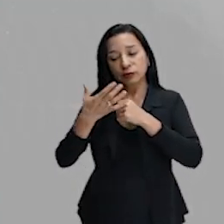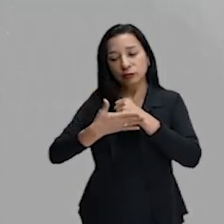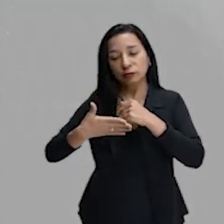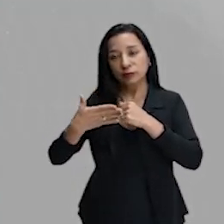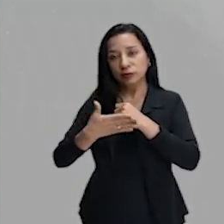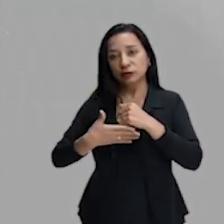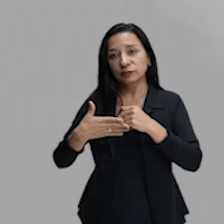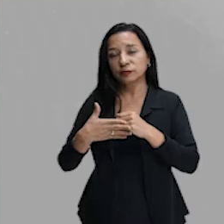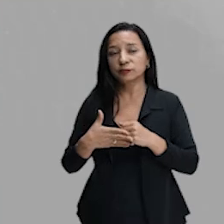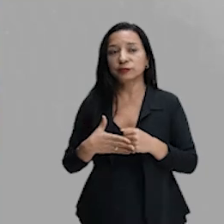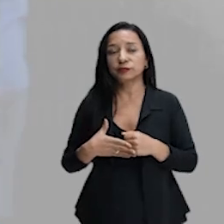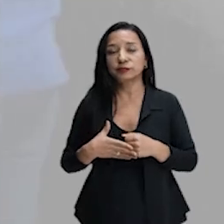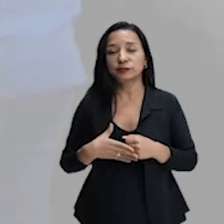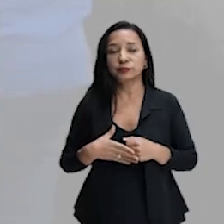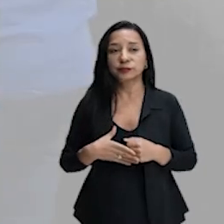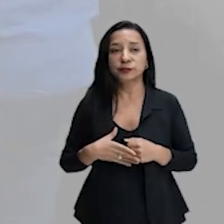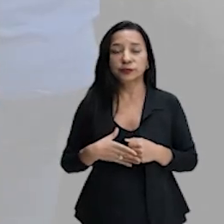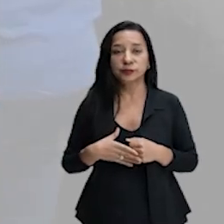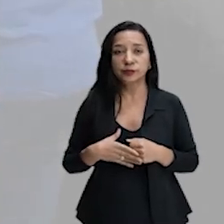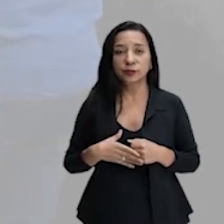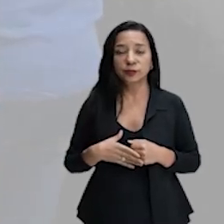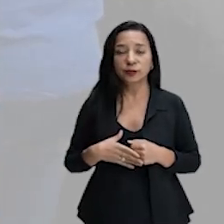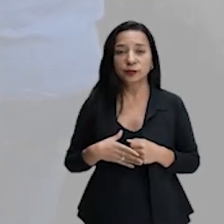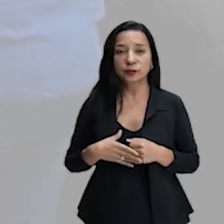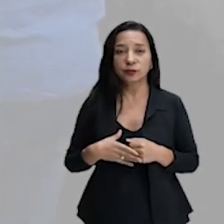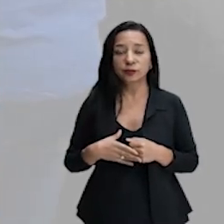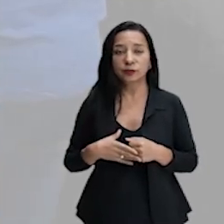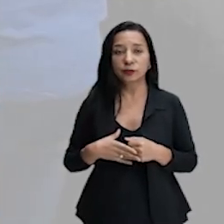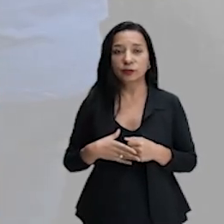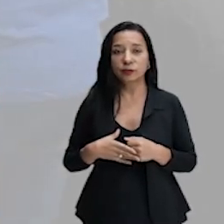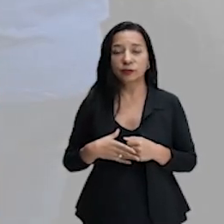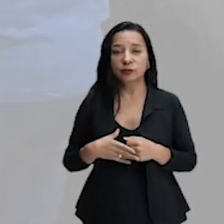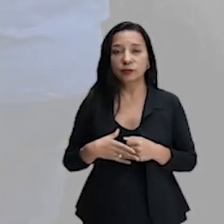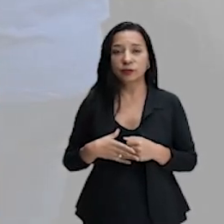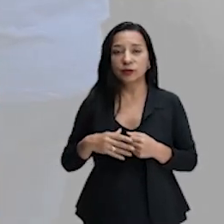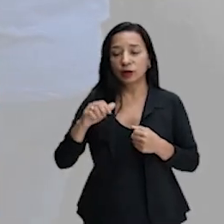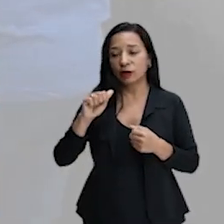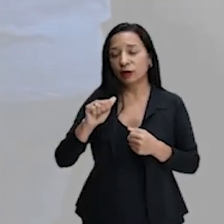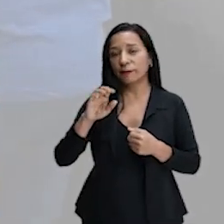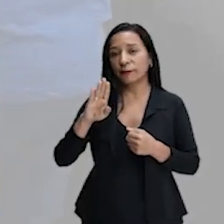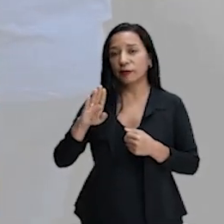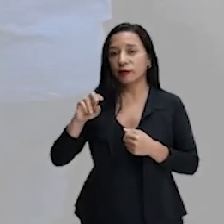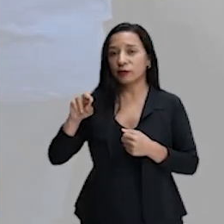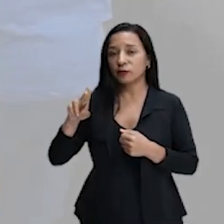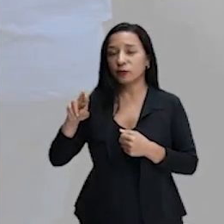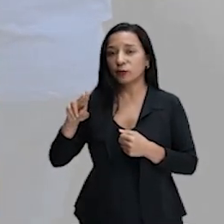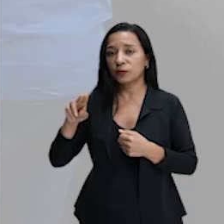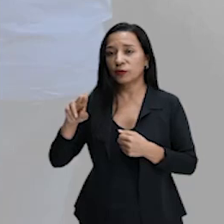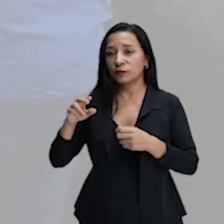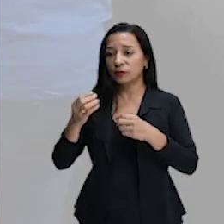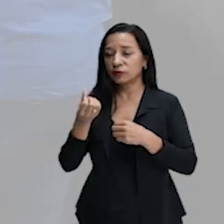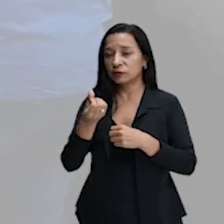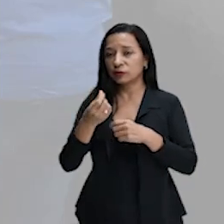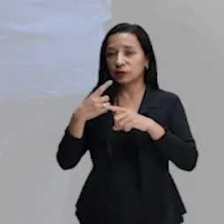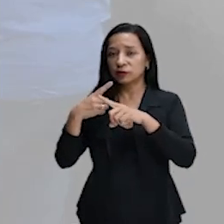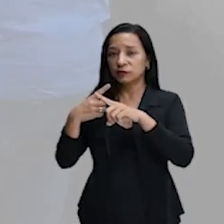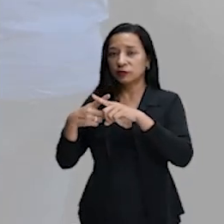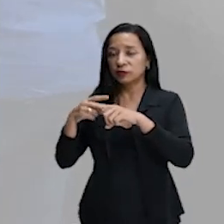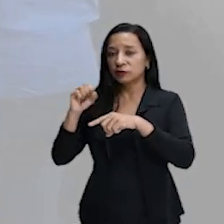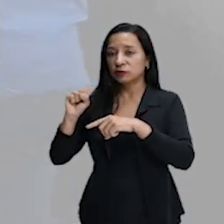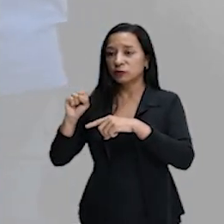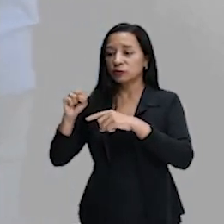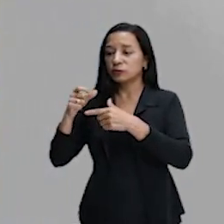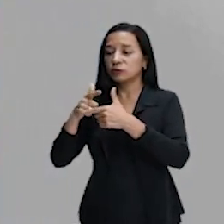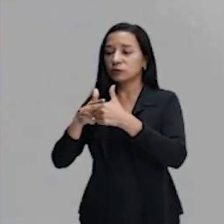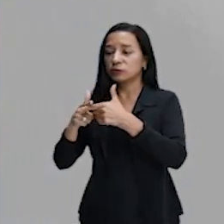então área da base vai ser igual a 6 x 8 di por